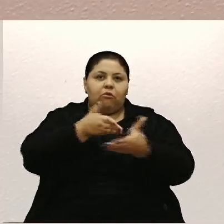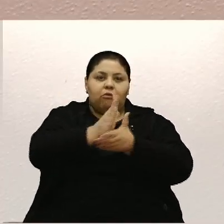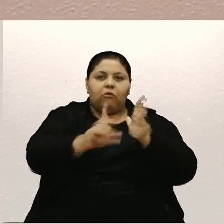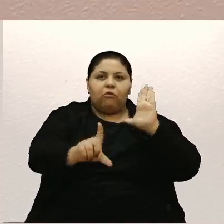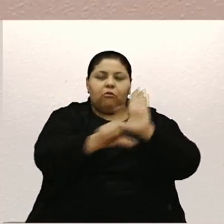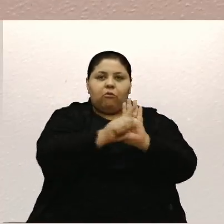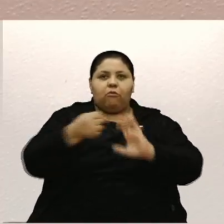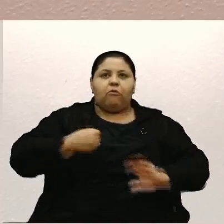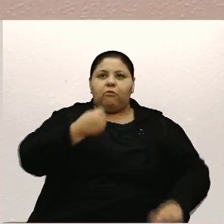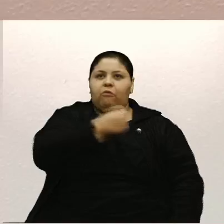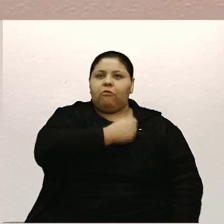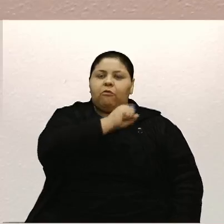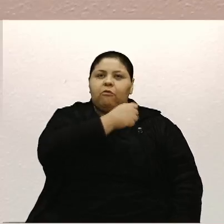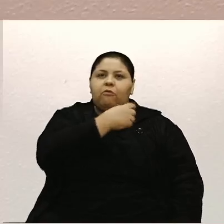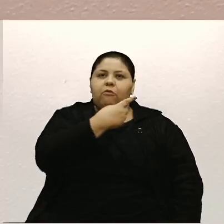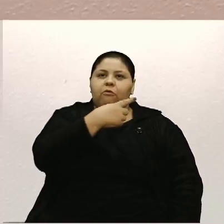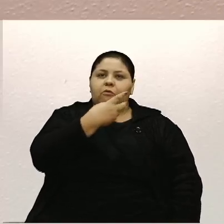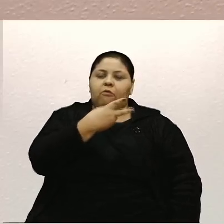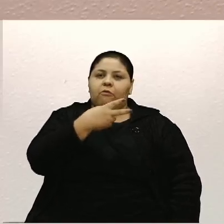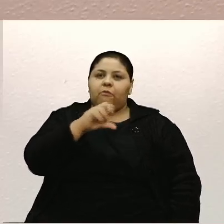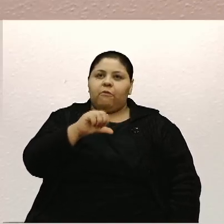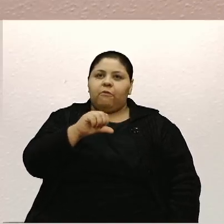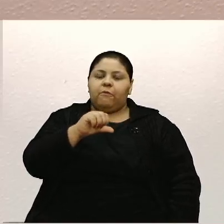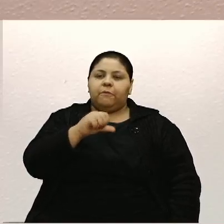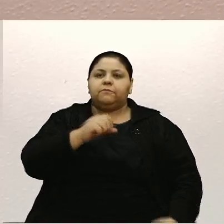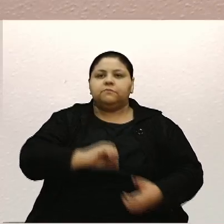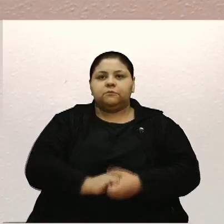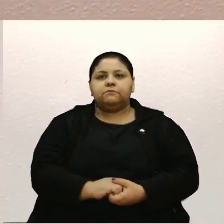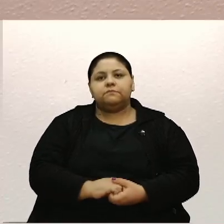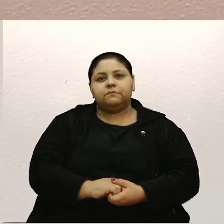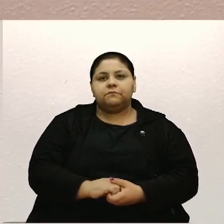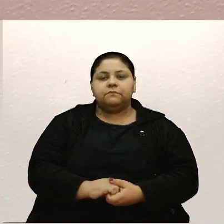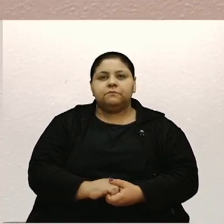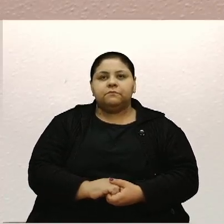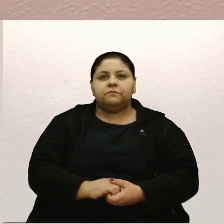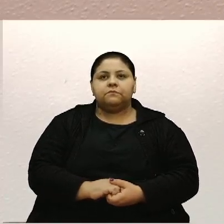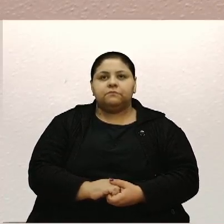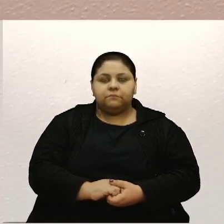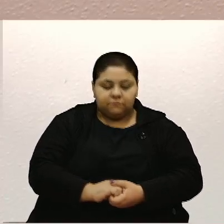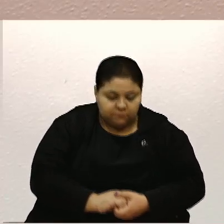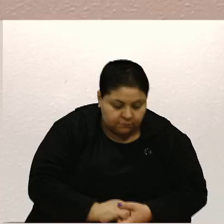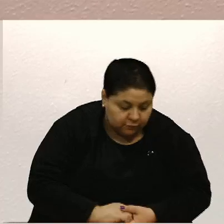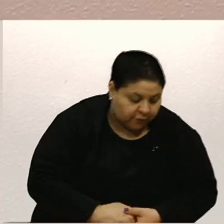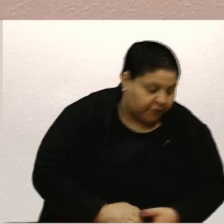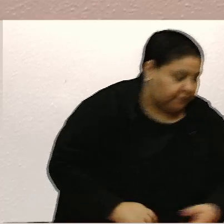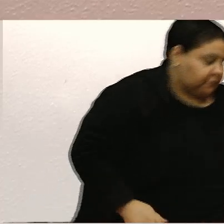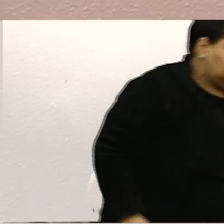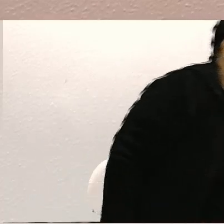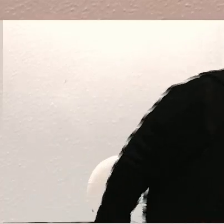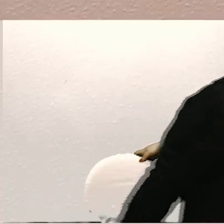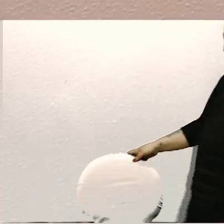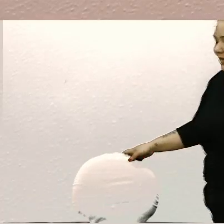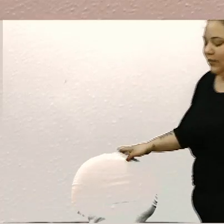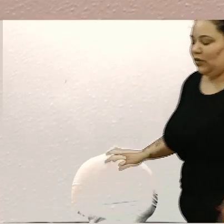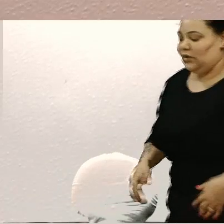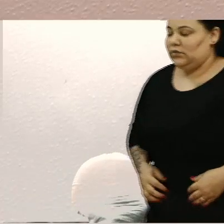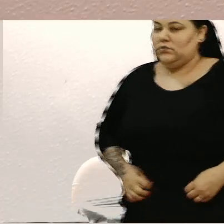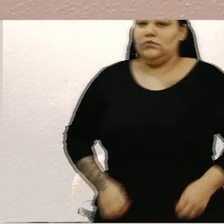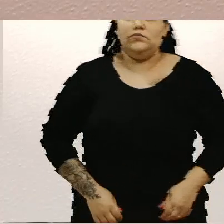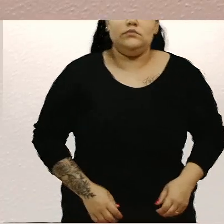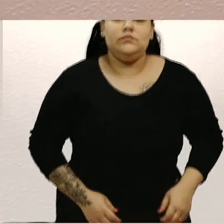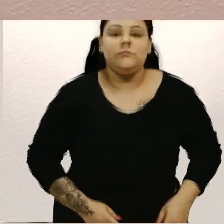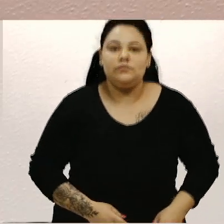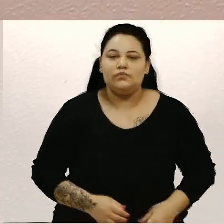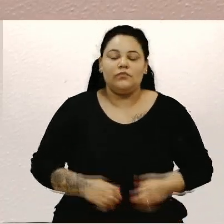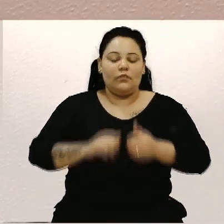número 8.124, de 9 de setembro de 2016, que institui a Meia Maratona de Caxias do Sul, um evento